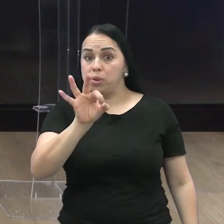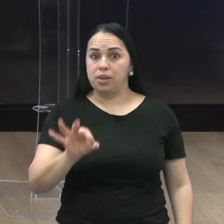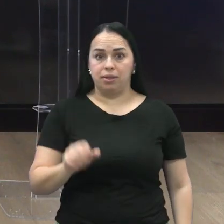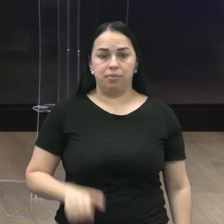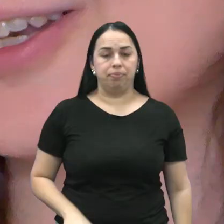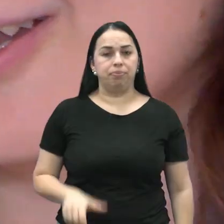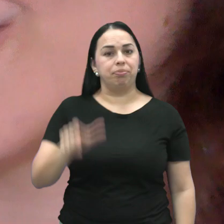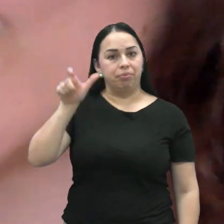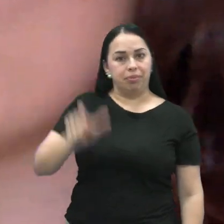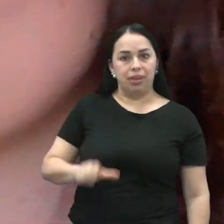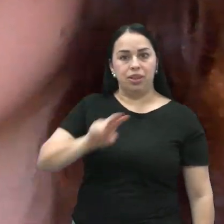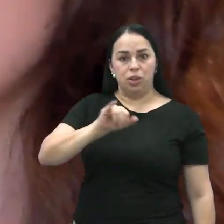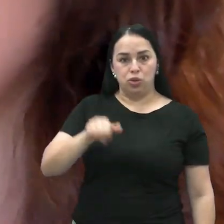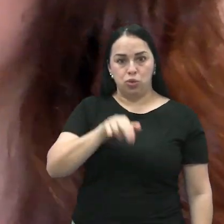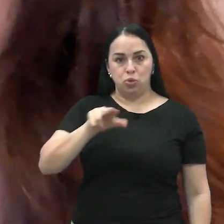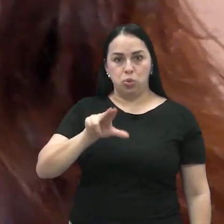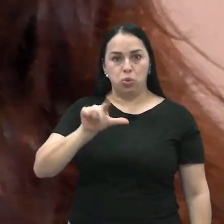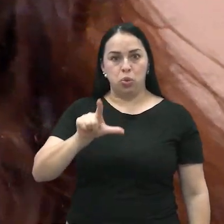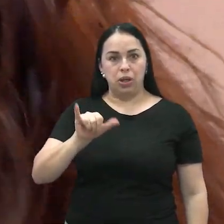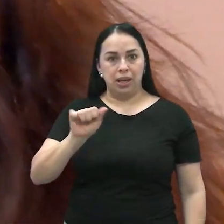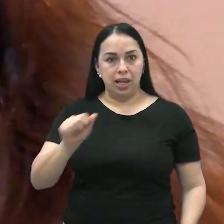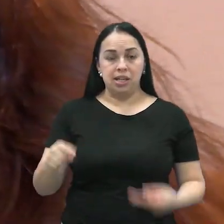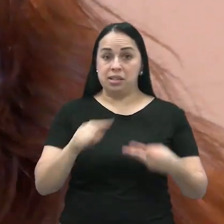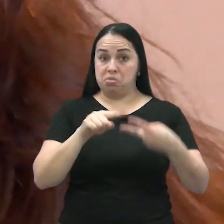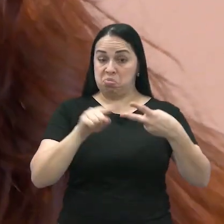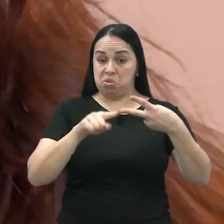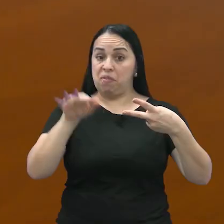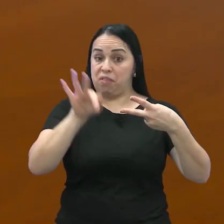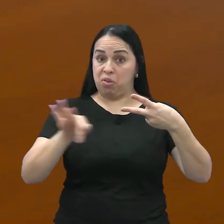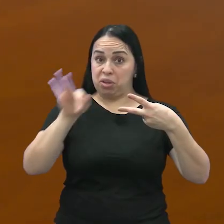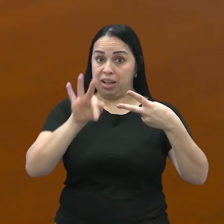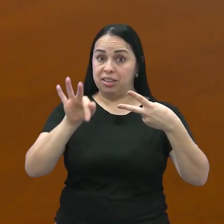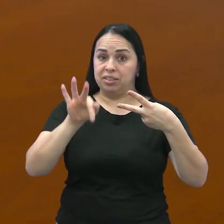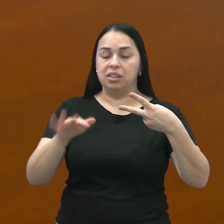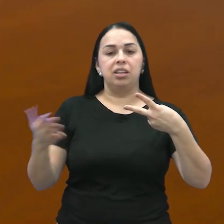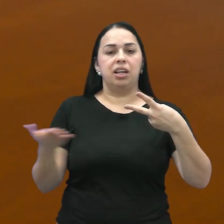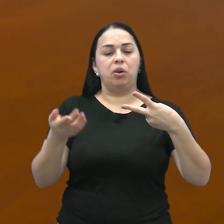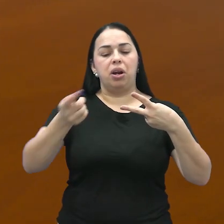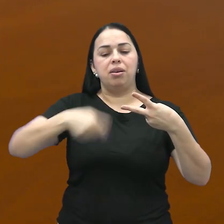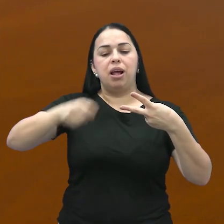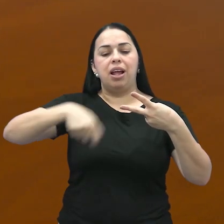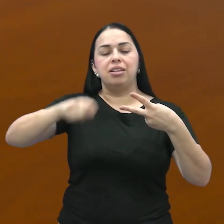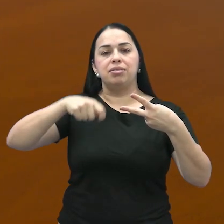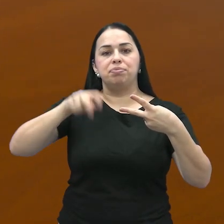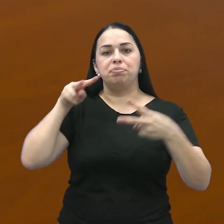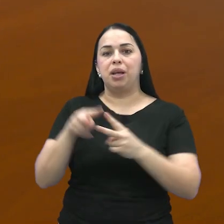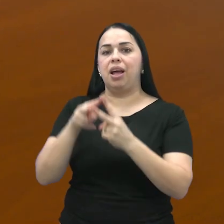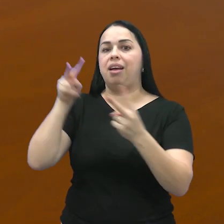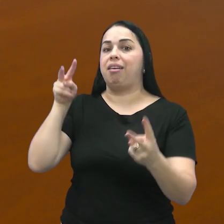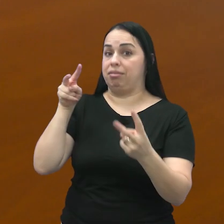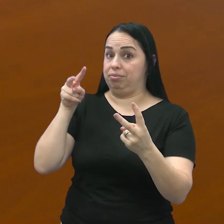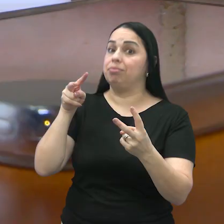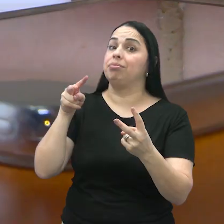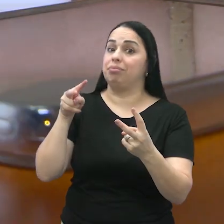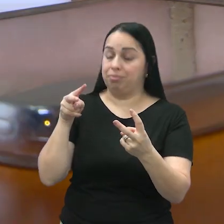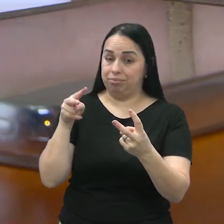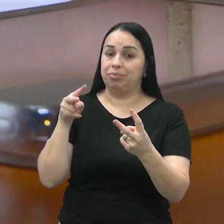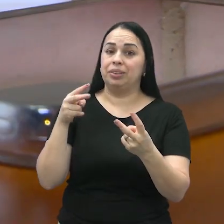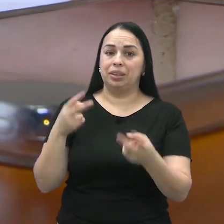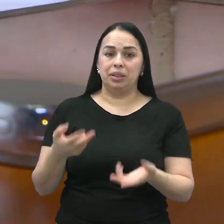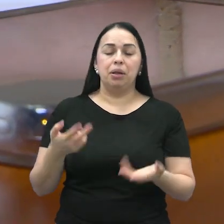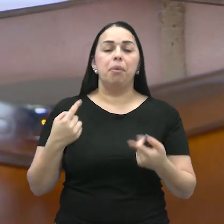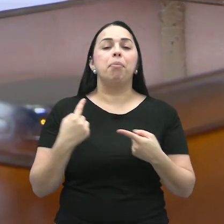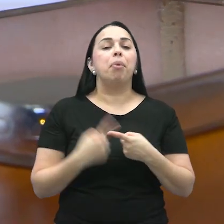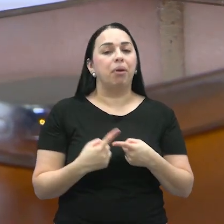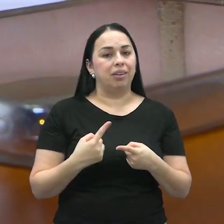do total. A Júlia está na 2ª faculdade. Desta vez, ela escolheu o curso de administração na modalidade